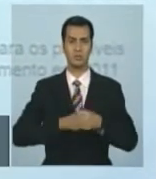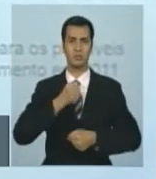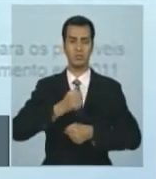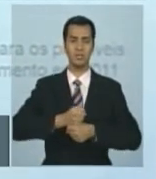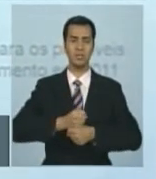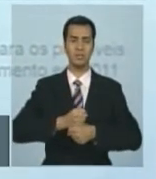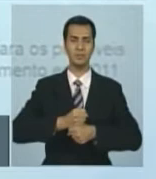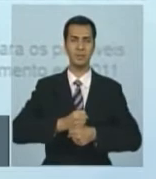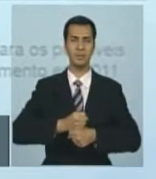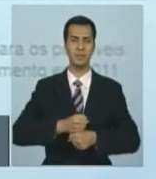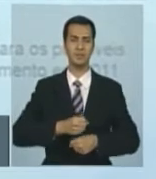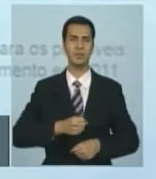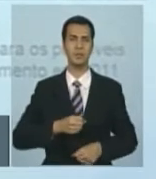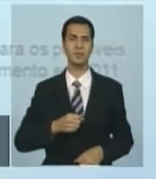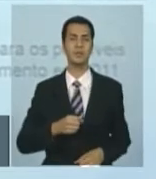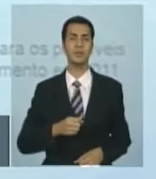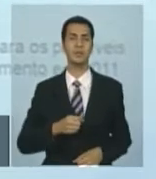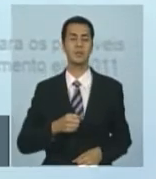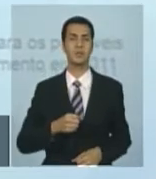esse ano, entre